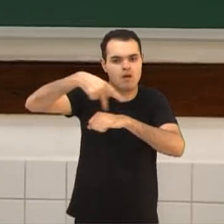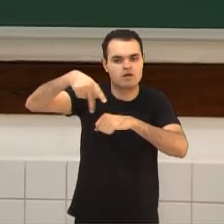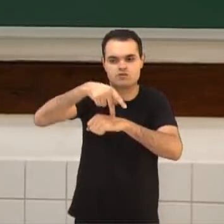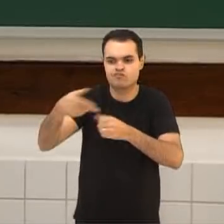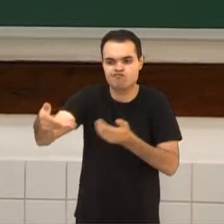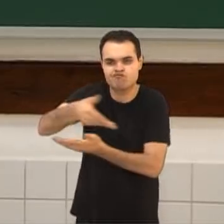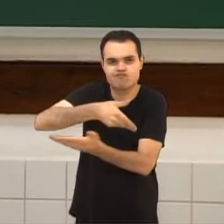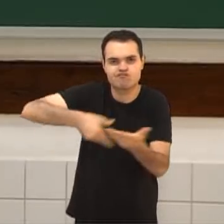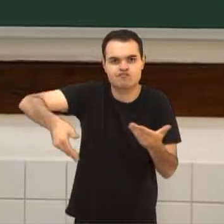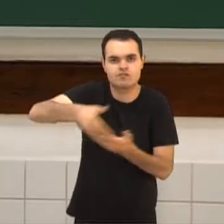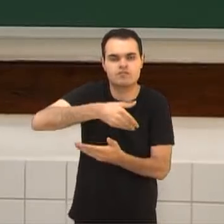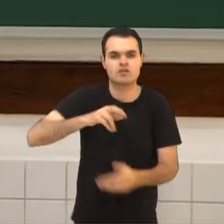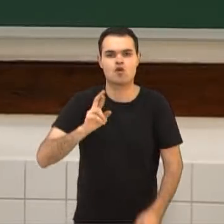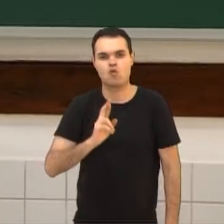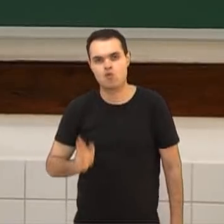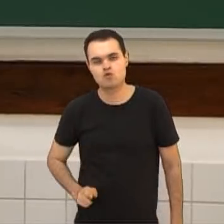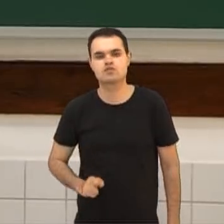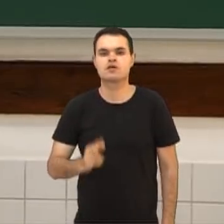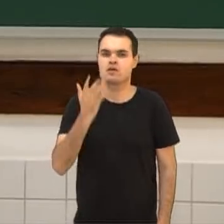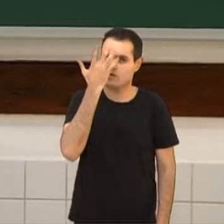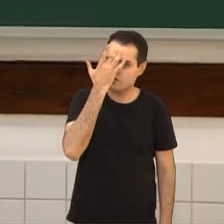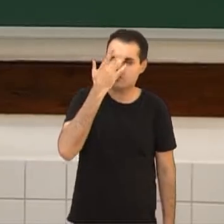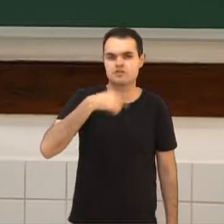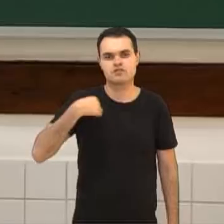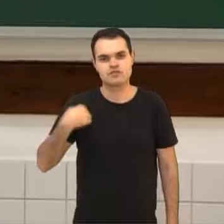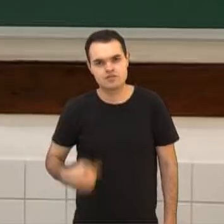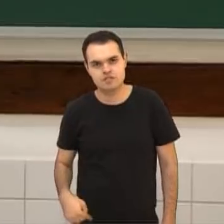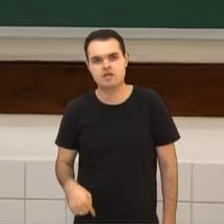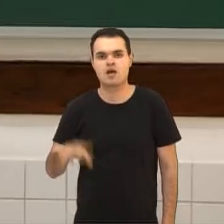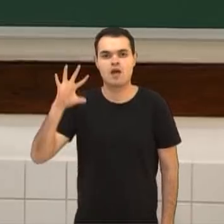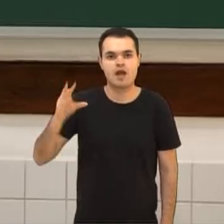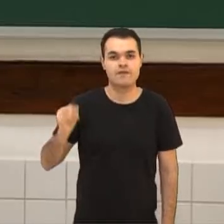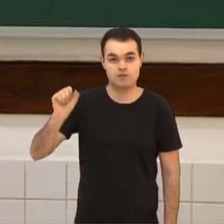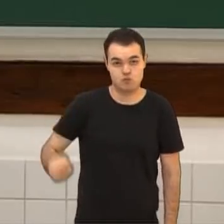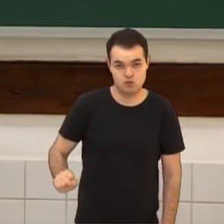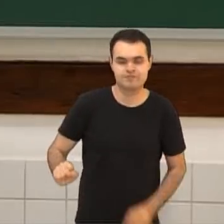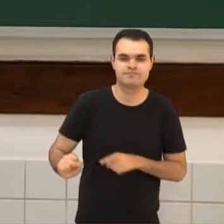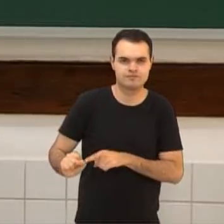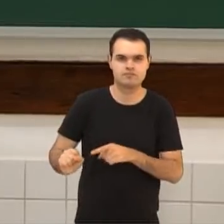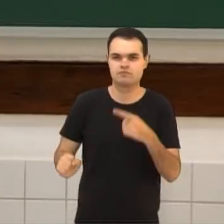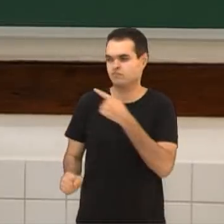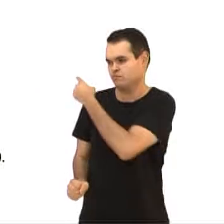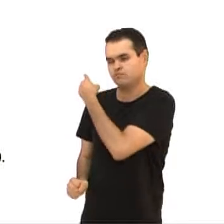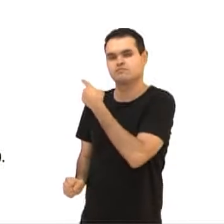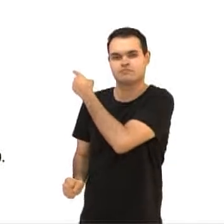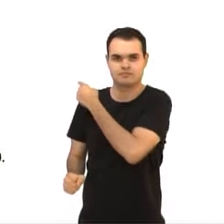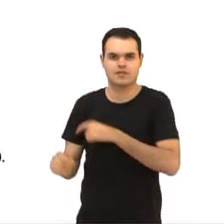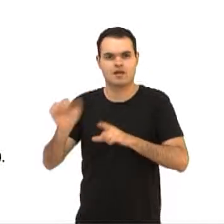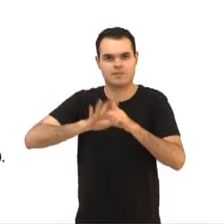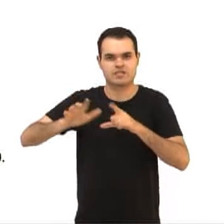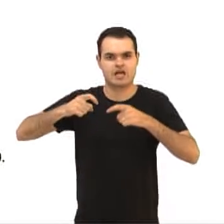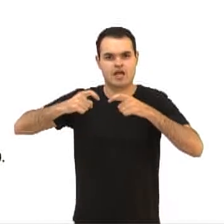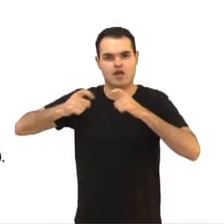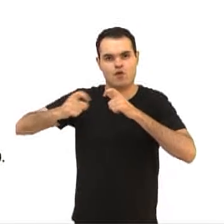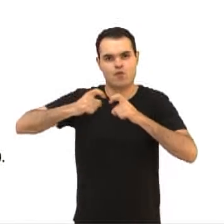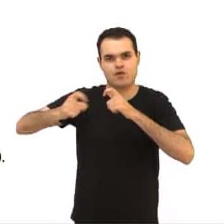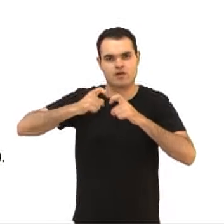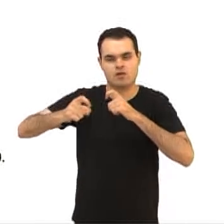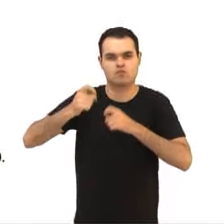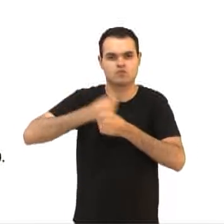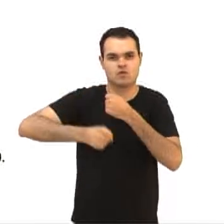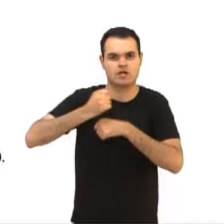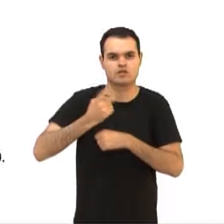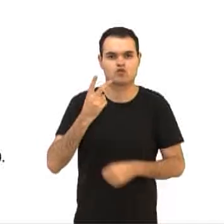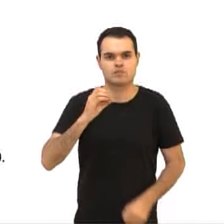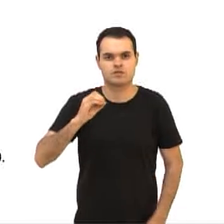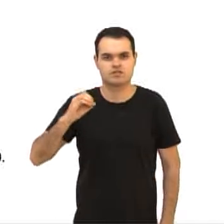Além do Brasil, Rússia, Índia, China e África do Sul. A imagem mostra aqui uma reunião de 2009 entre